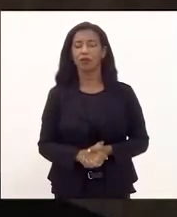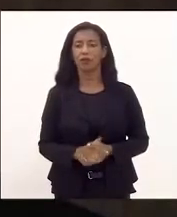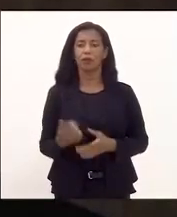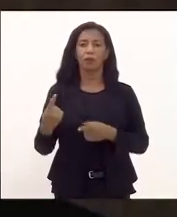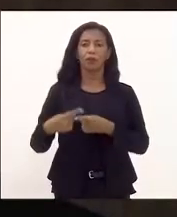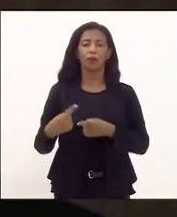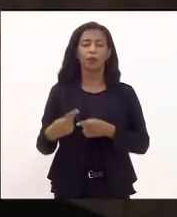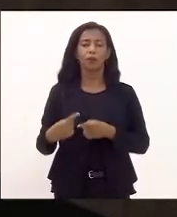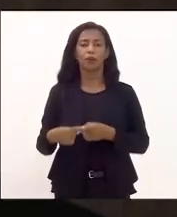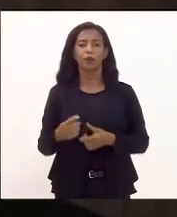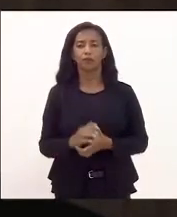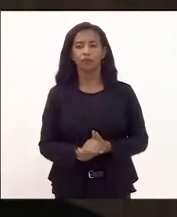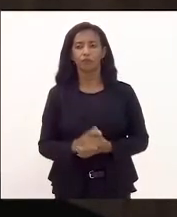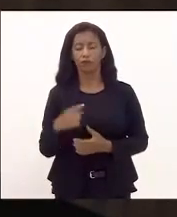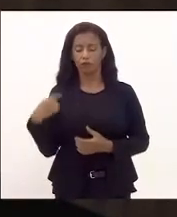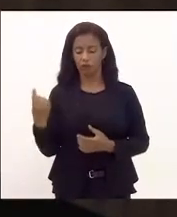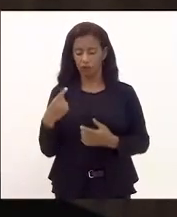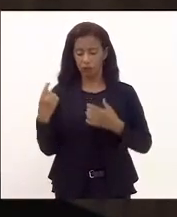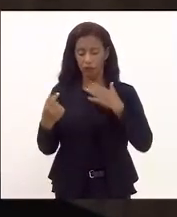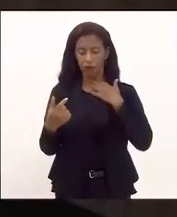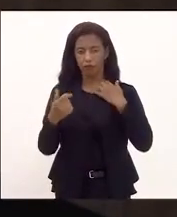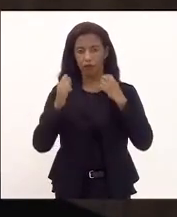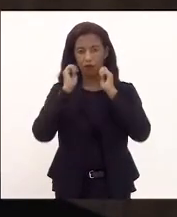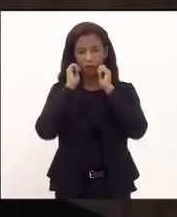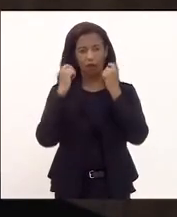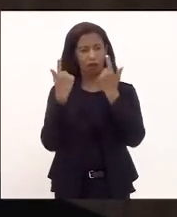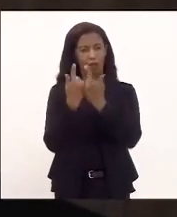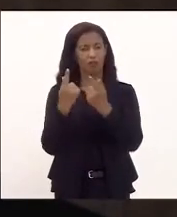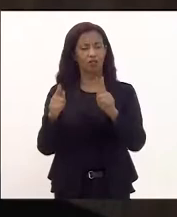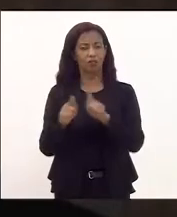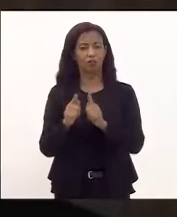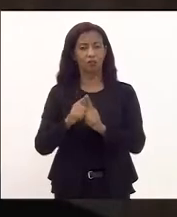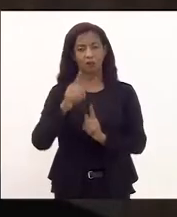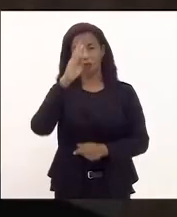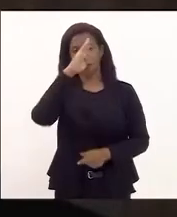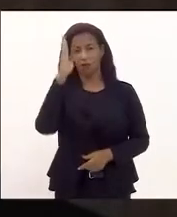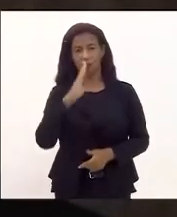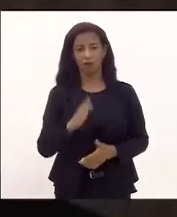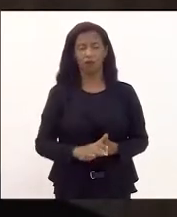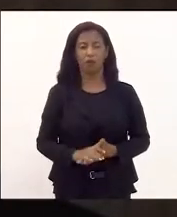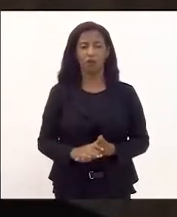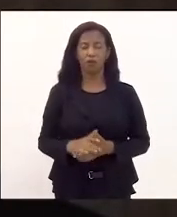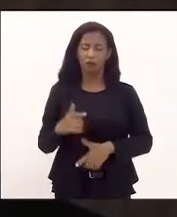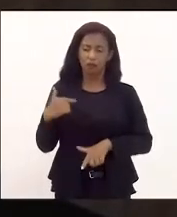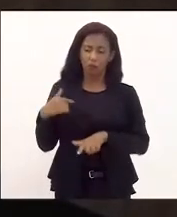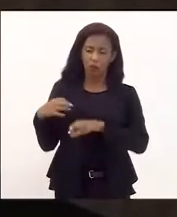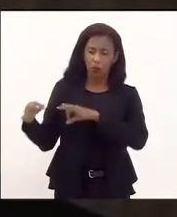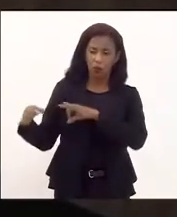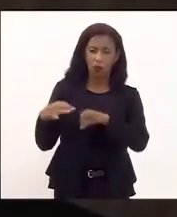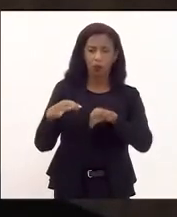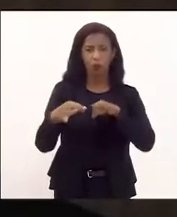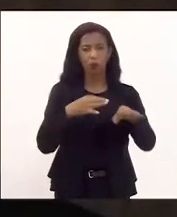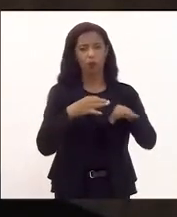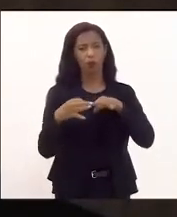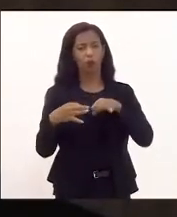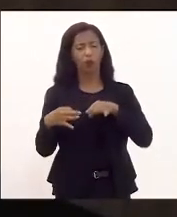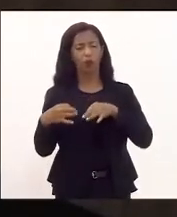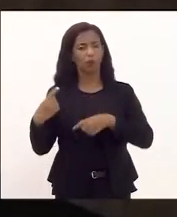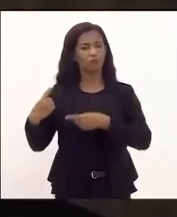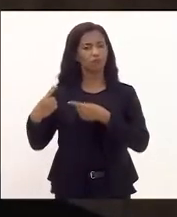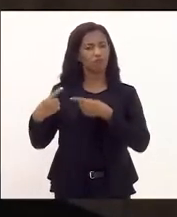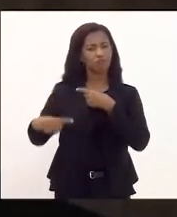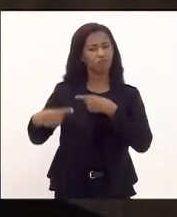porque nós nessa casa e no Brasil estamos fazendo rotineiramente uma